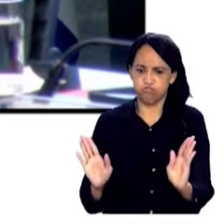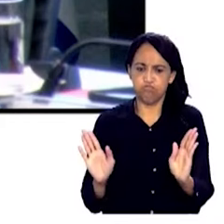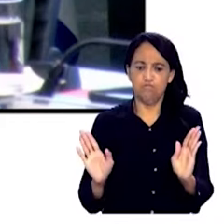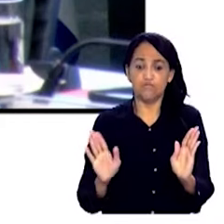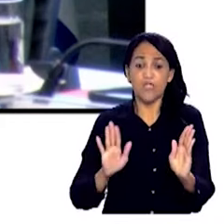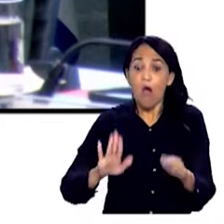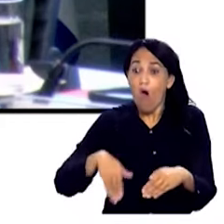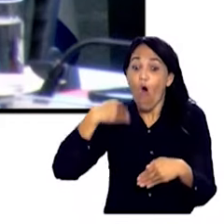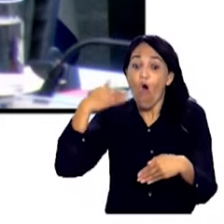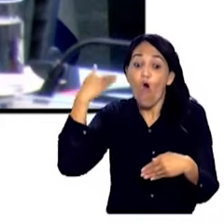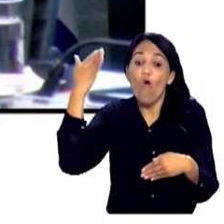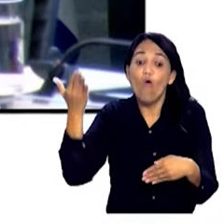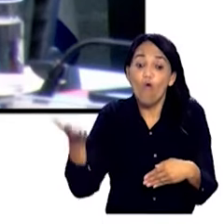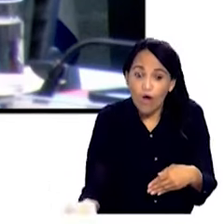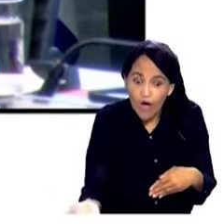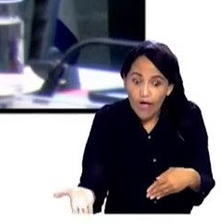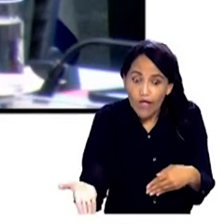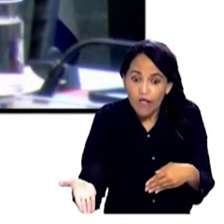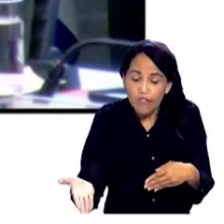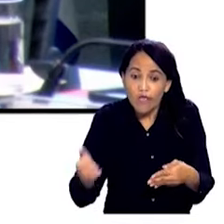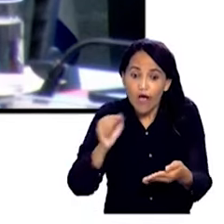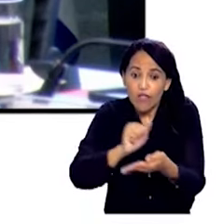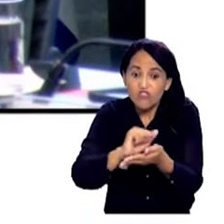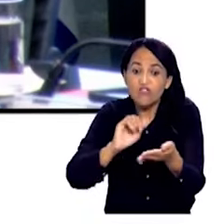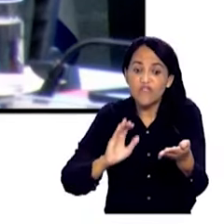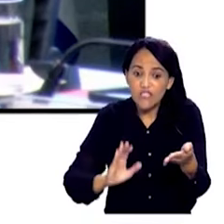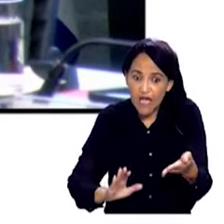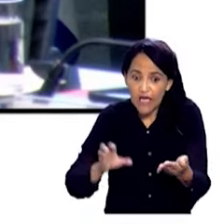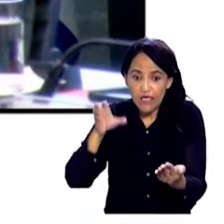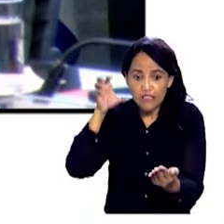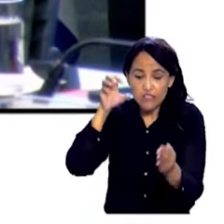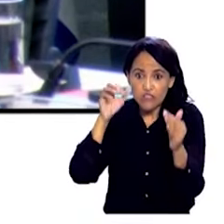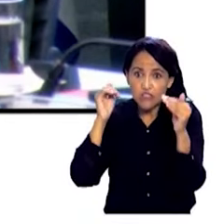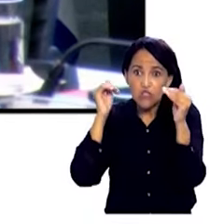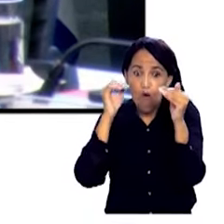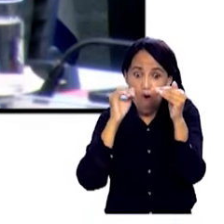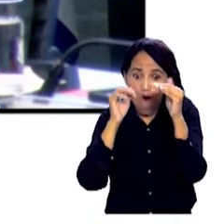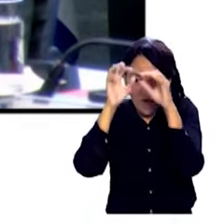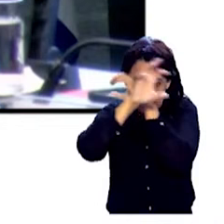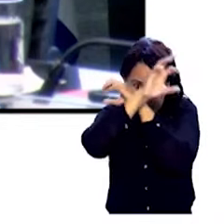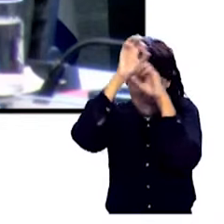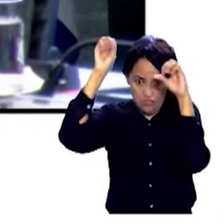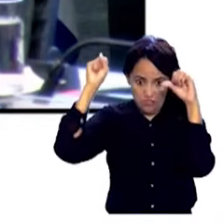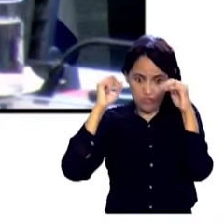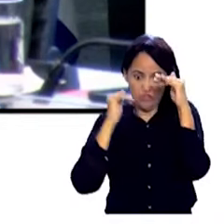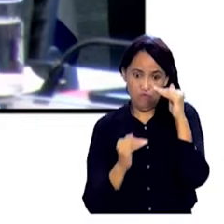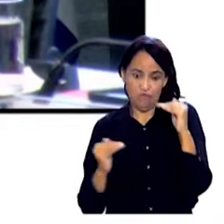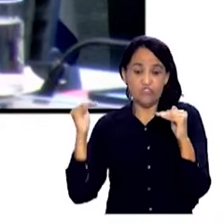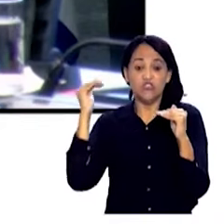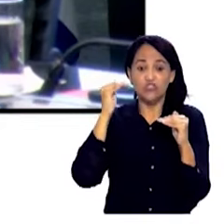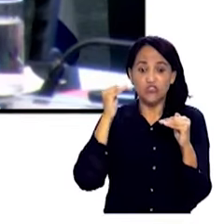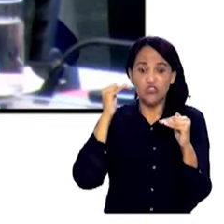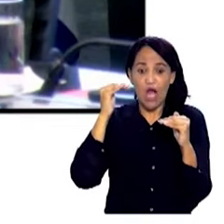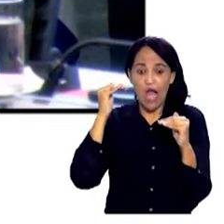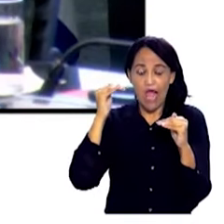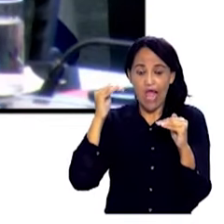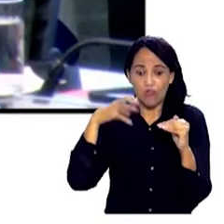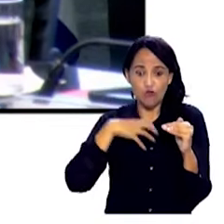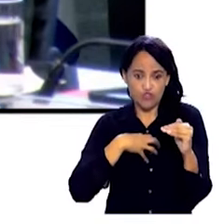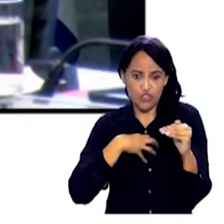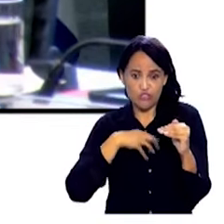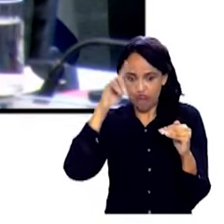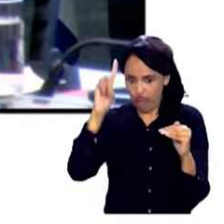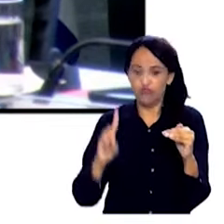funções que Os Supremos tribunais precisam satisfazer de acordo ao estado de direito e a correção de de